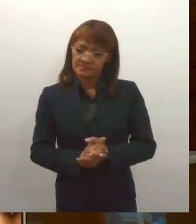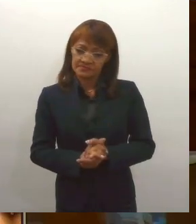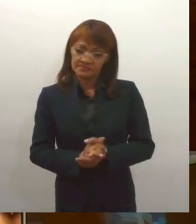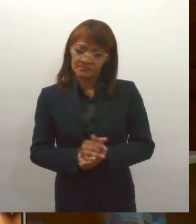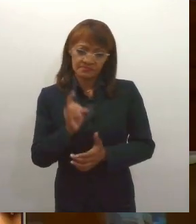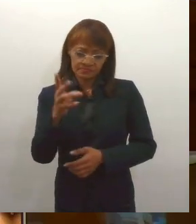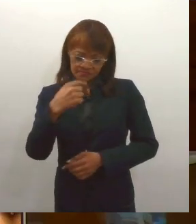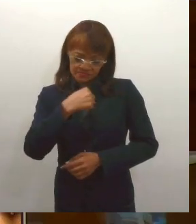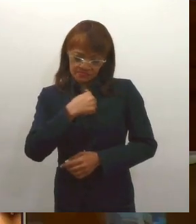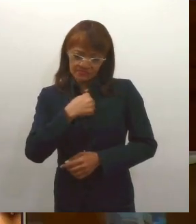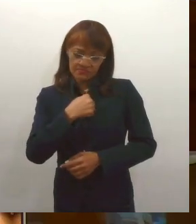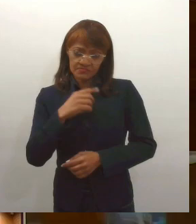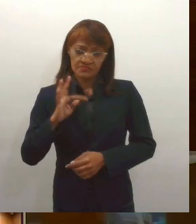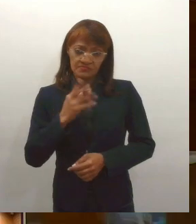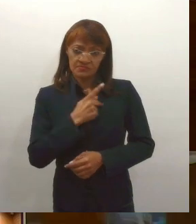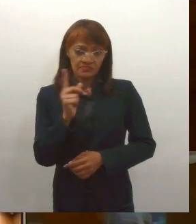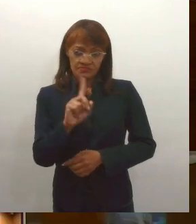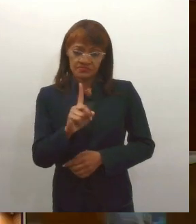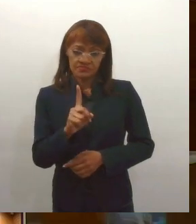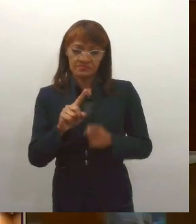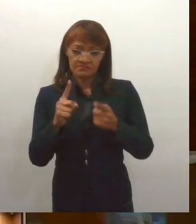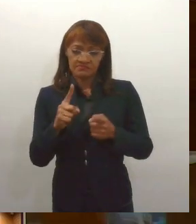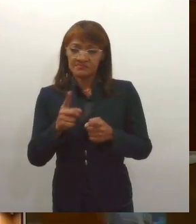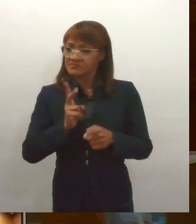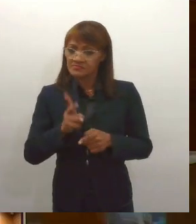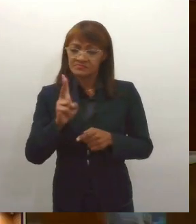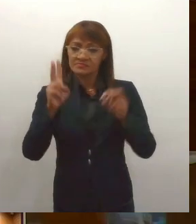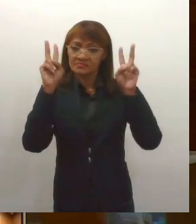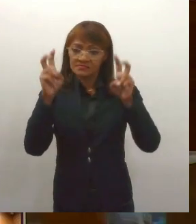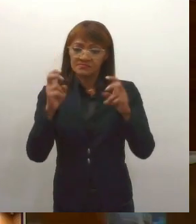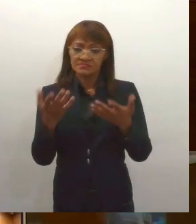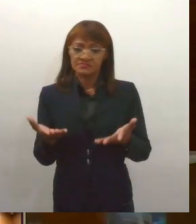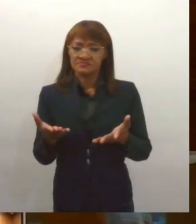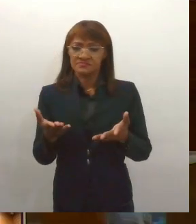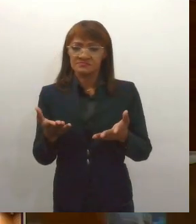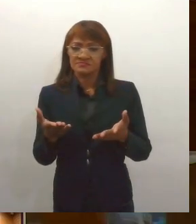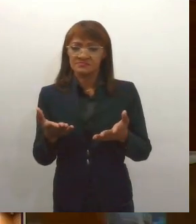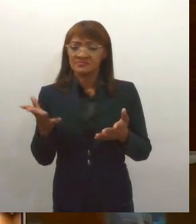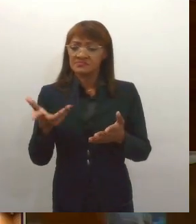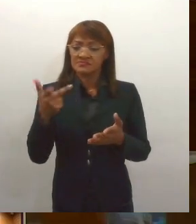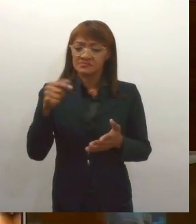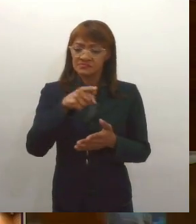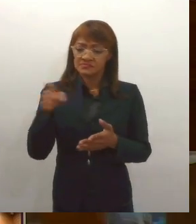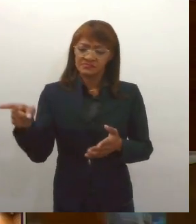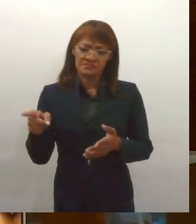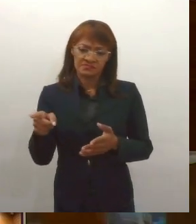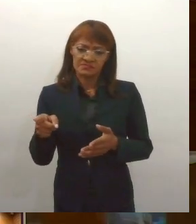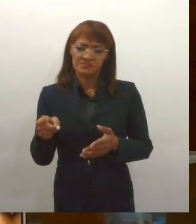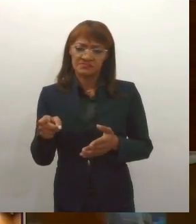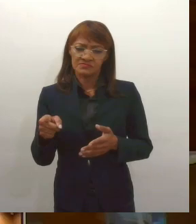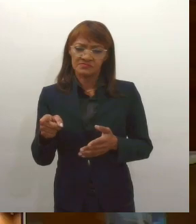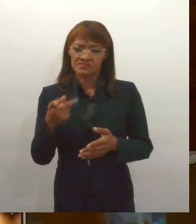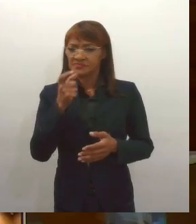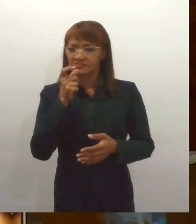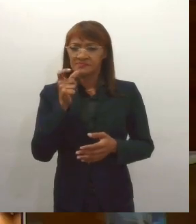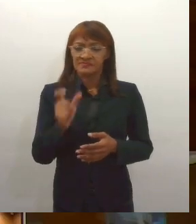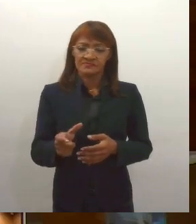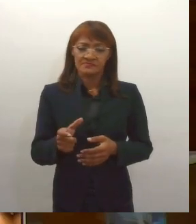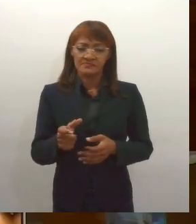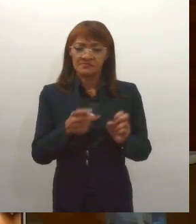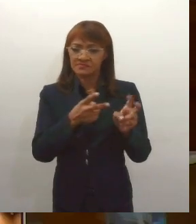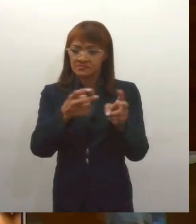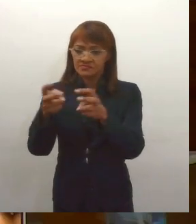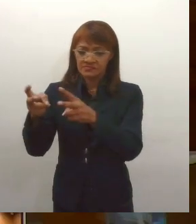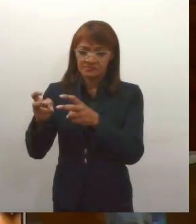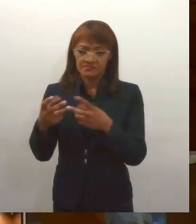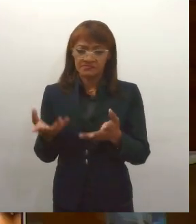vê que essas posturas mesmo eh a gente vê no dia dia nas instituições e uma instituição